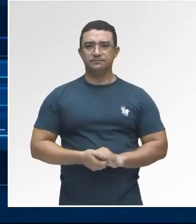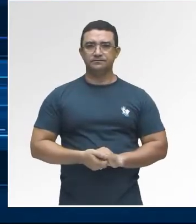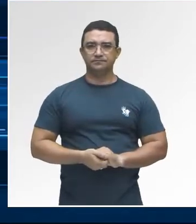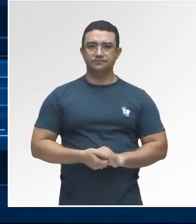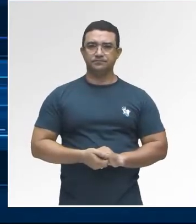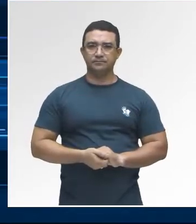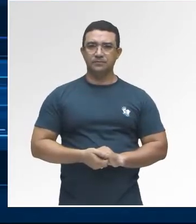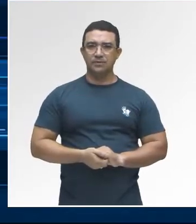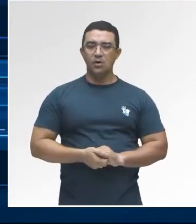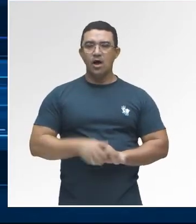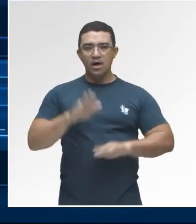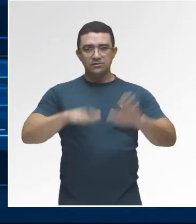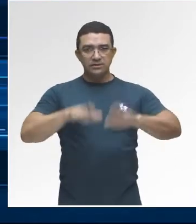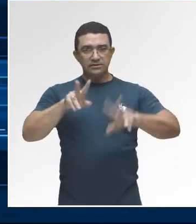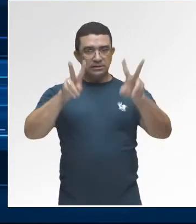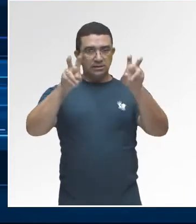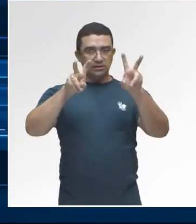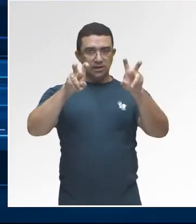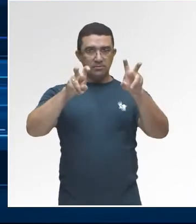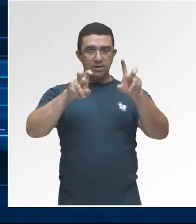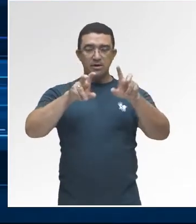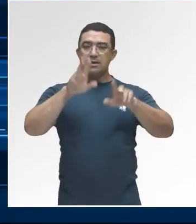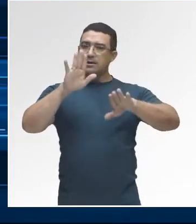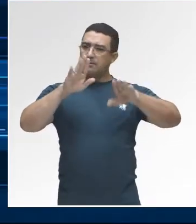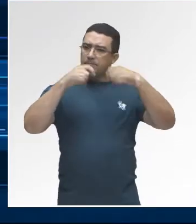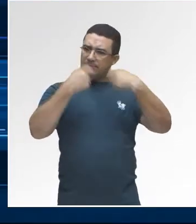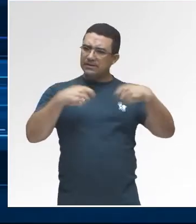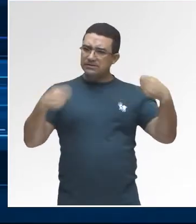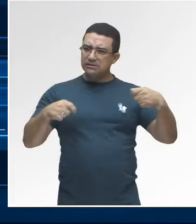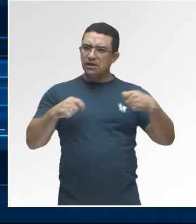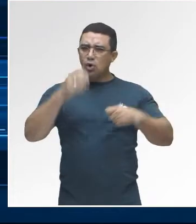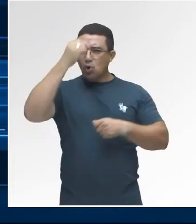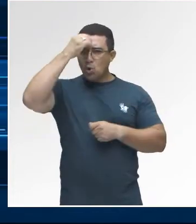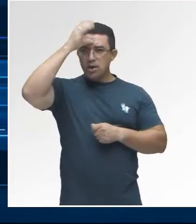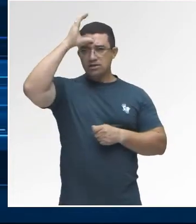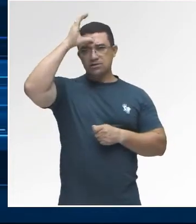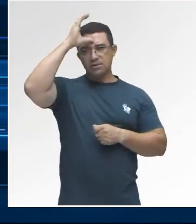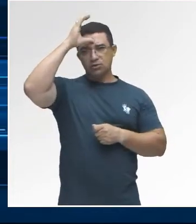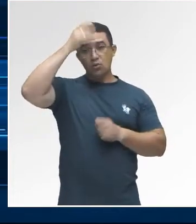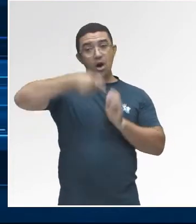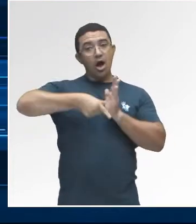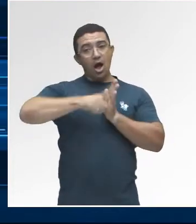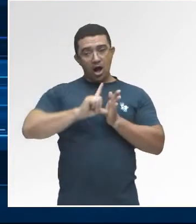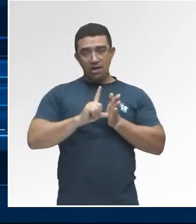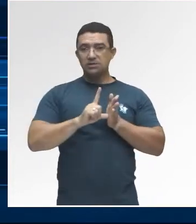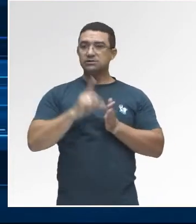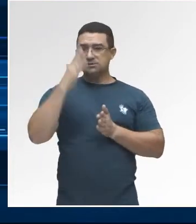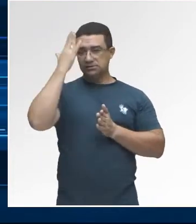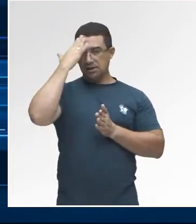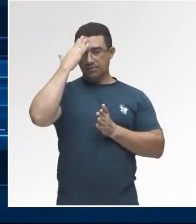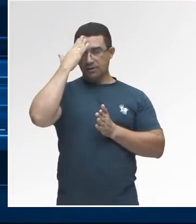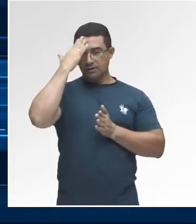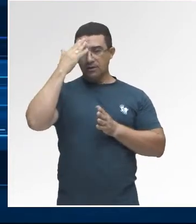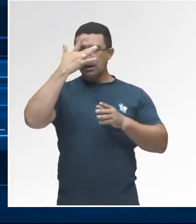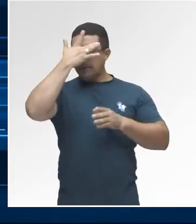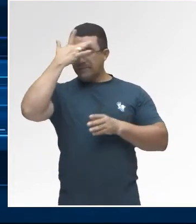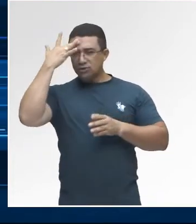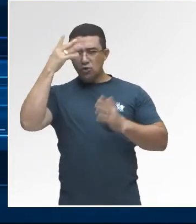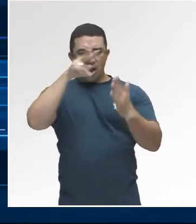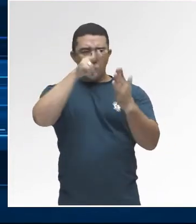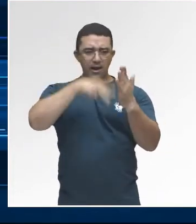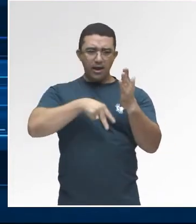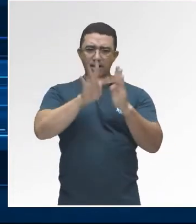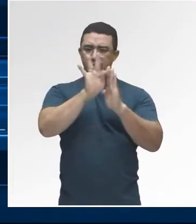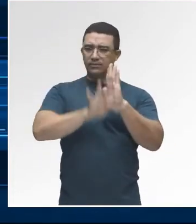algum conhecimento a respeito dessa palavra, cryogenic? Então, quando a gente vai fazer a leitura de um texto, a gente